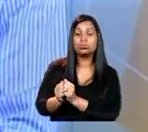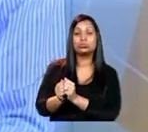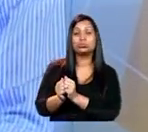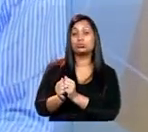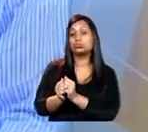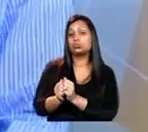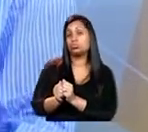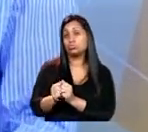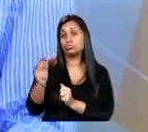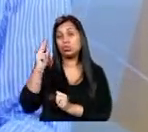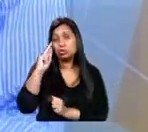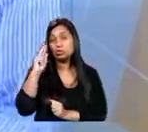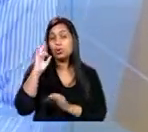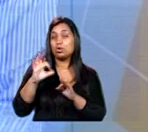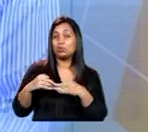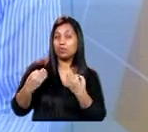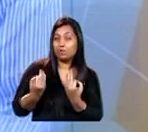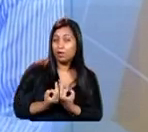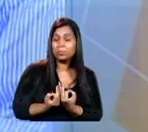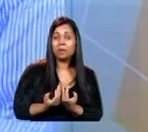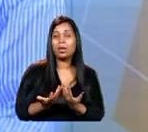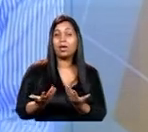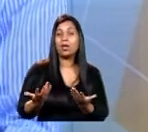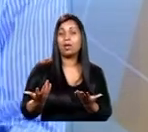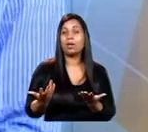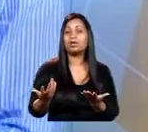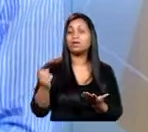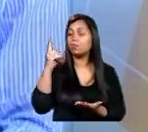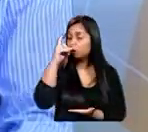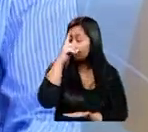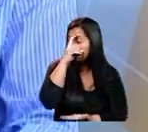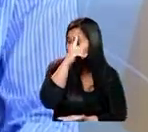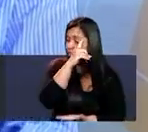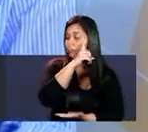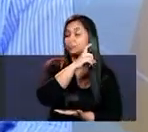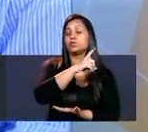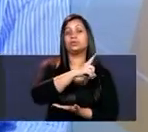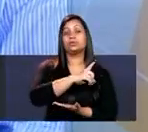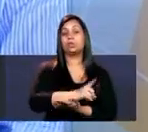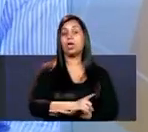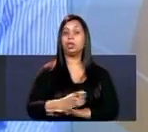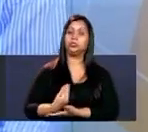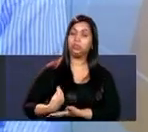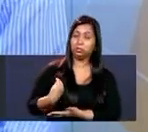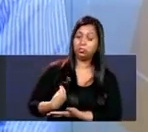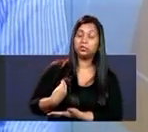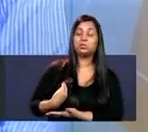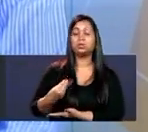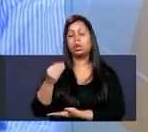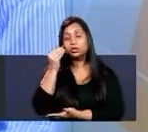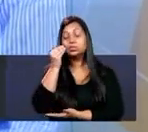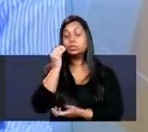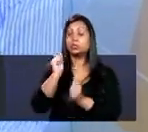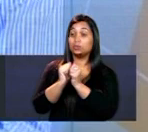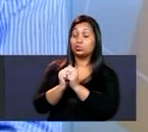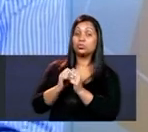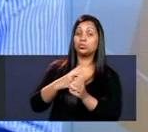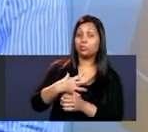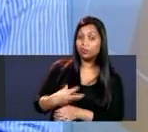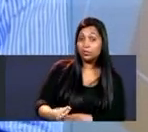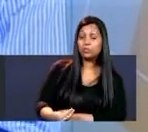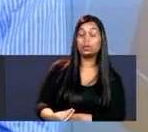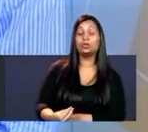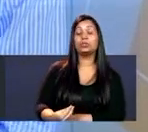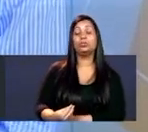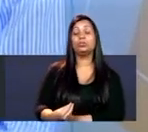que às vezes, por histórico familiar, né? Teve algumas dificuldades no convívio, então a gente tenta reaproximar